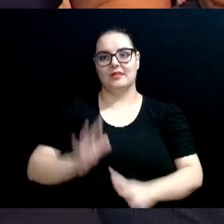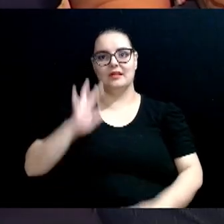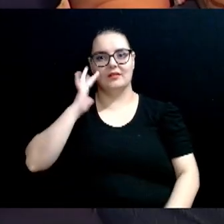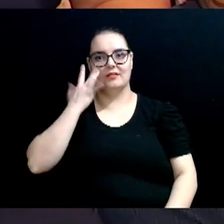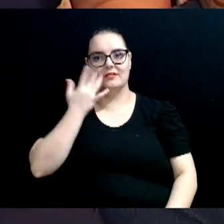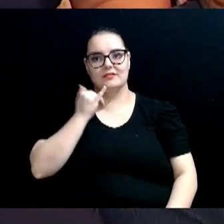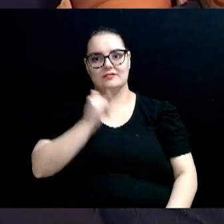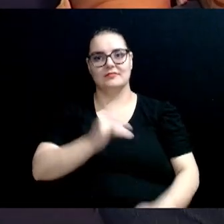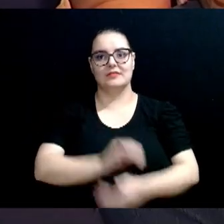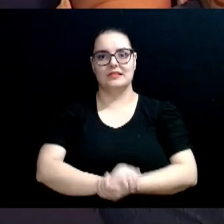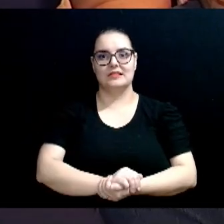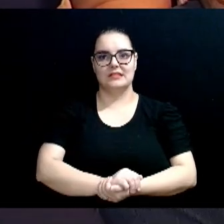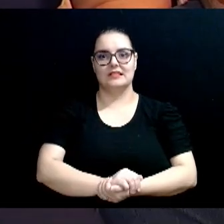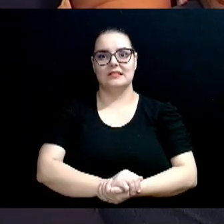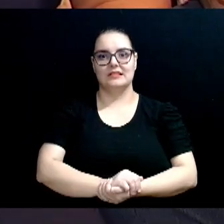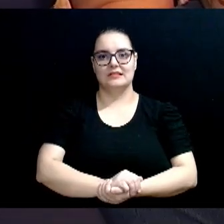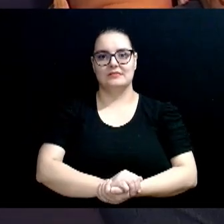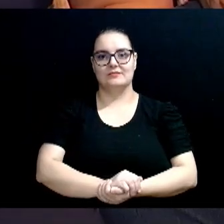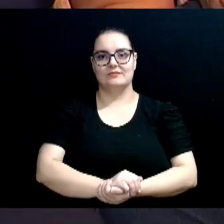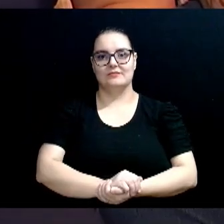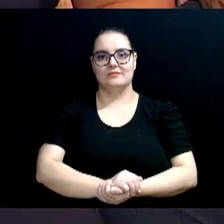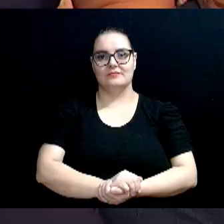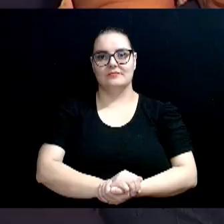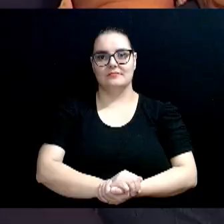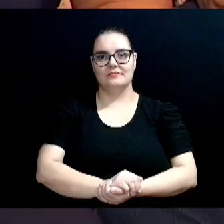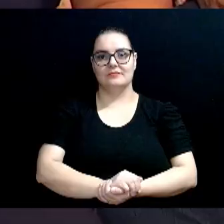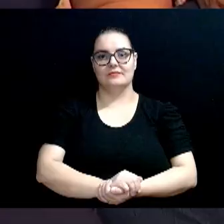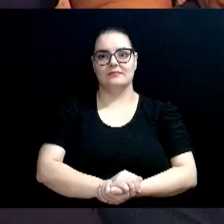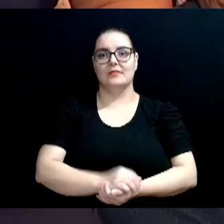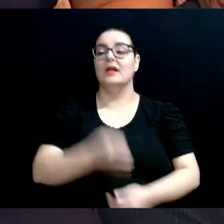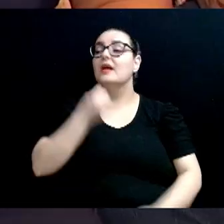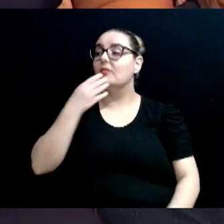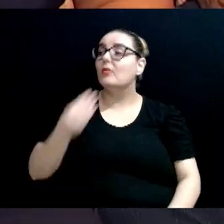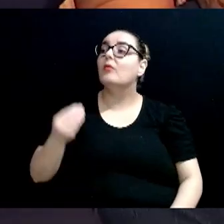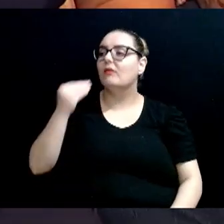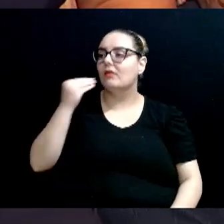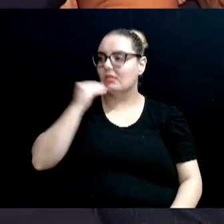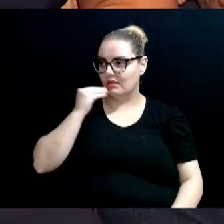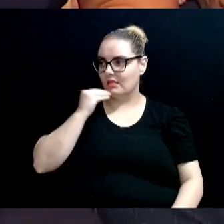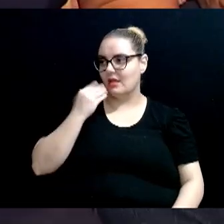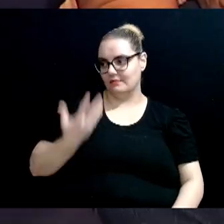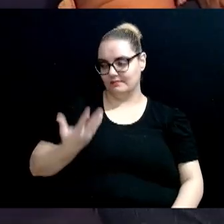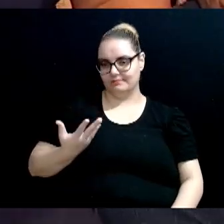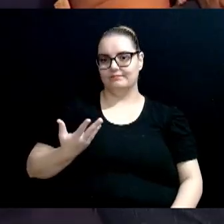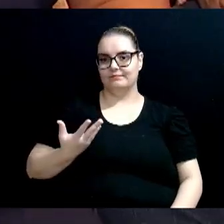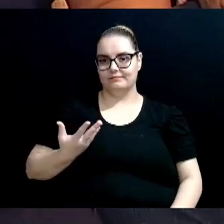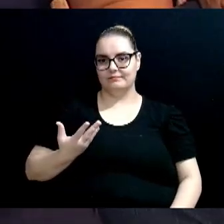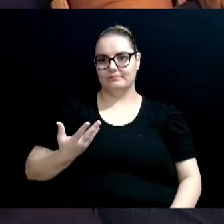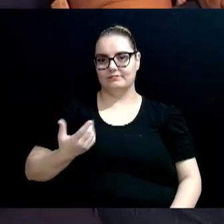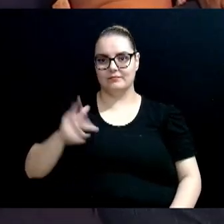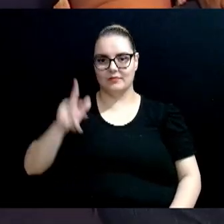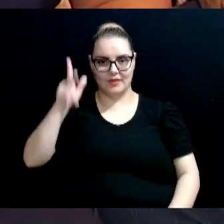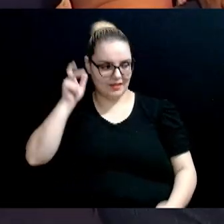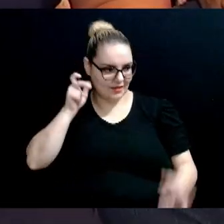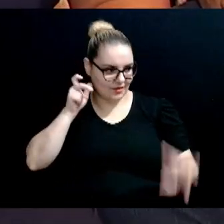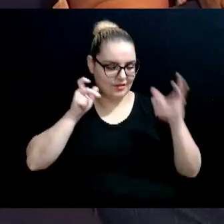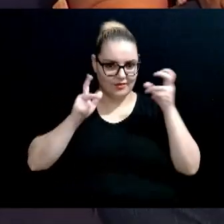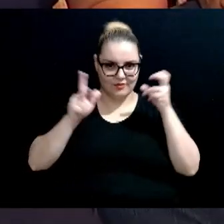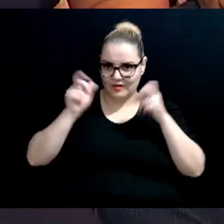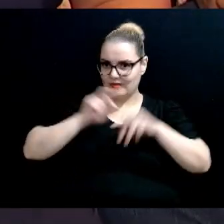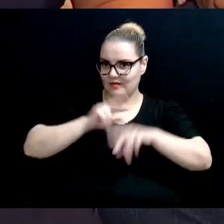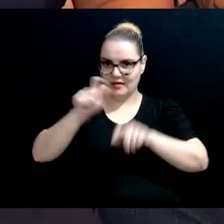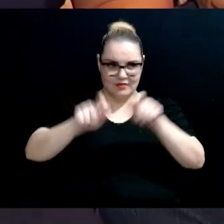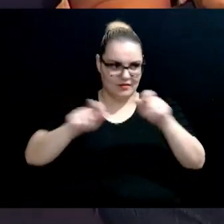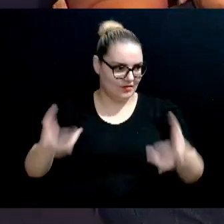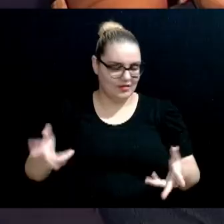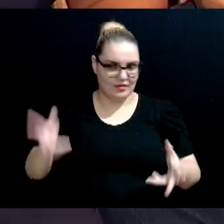que vale a pena tentar, né? Eu ouço muita gente,